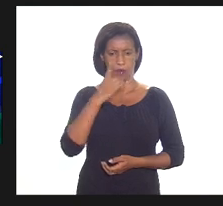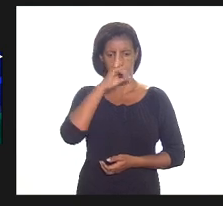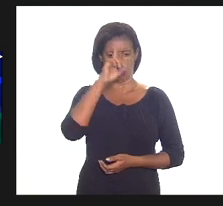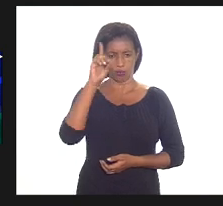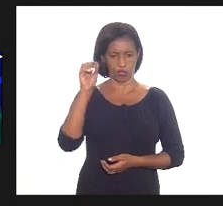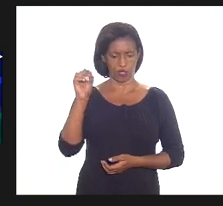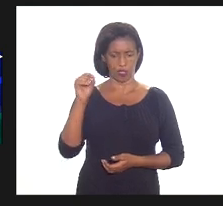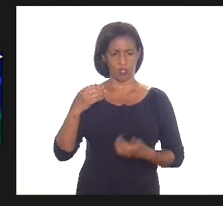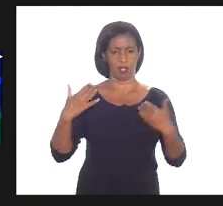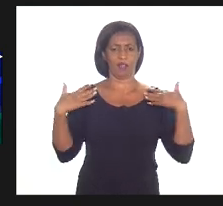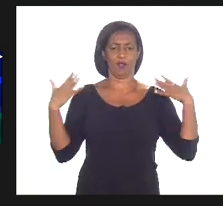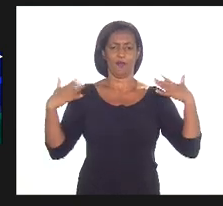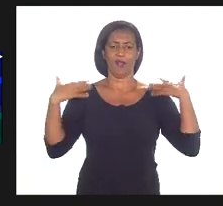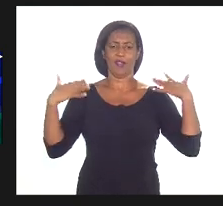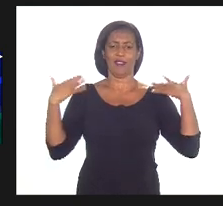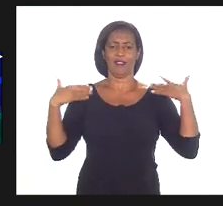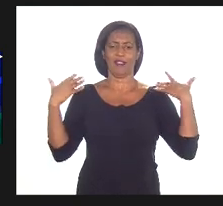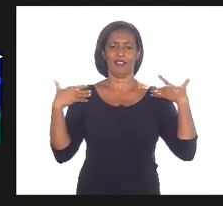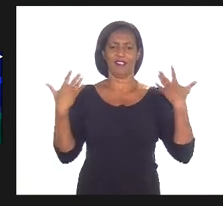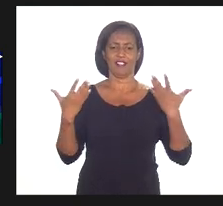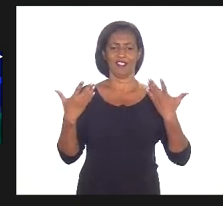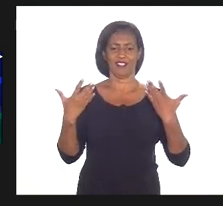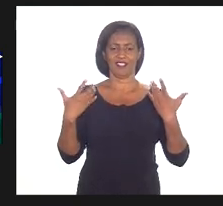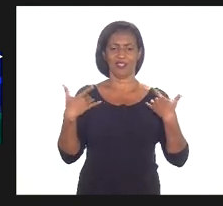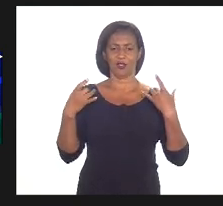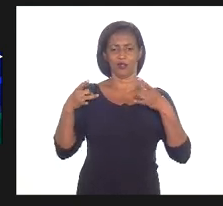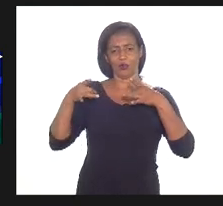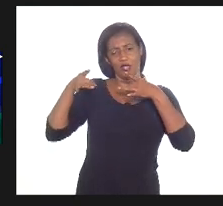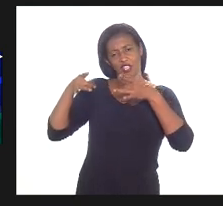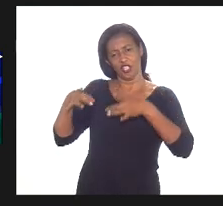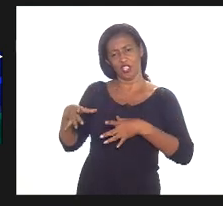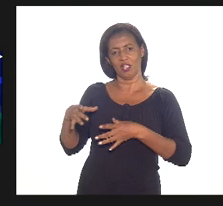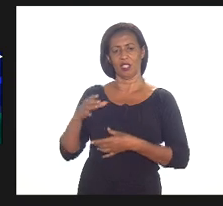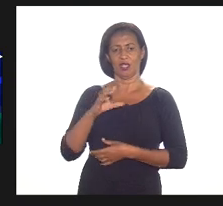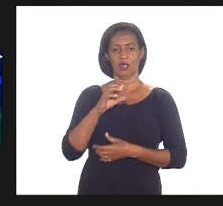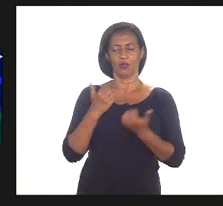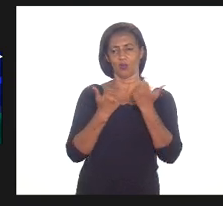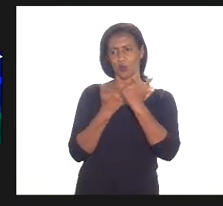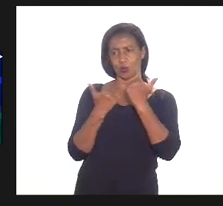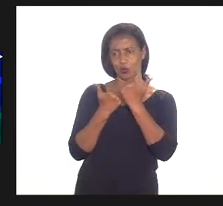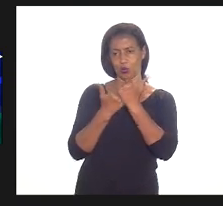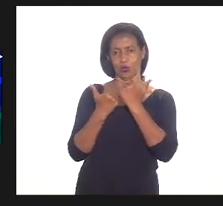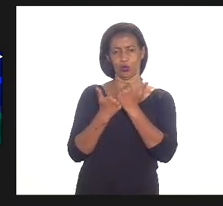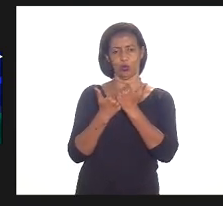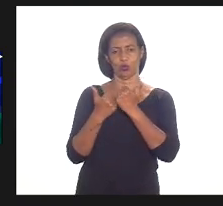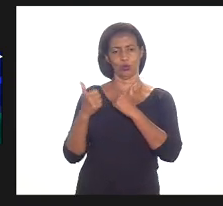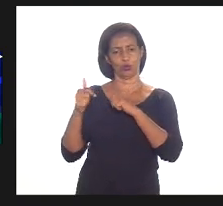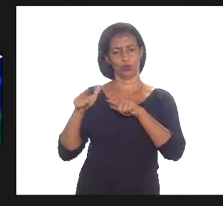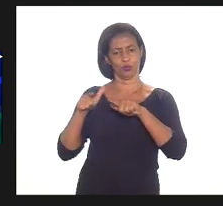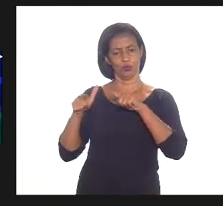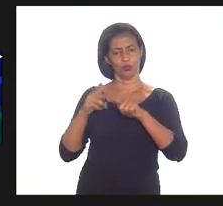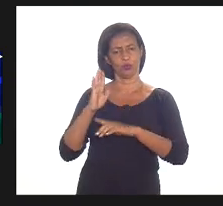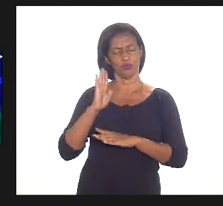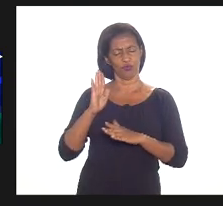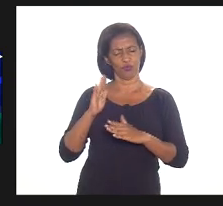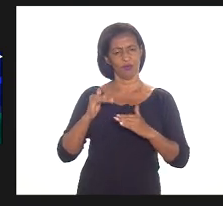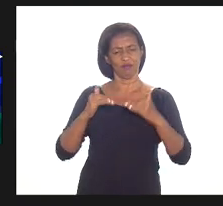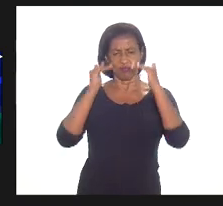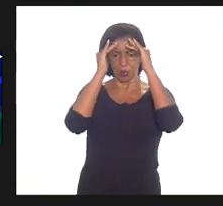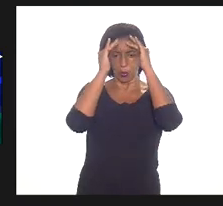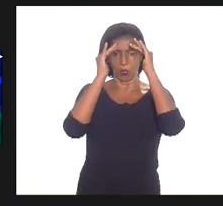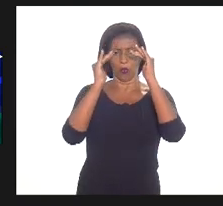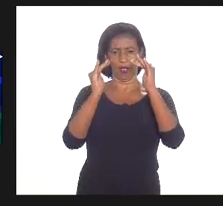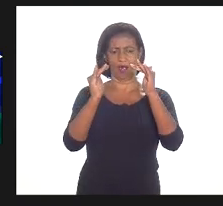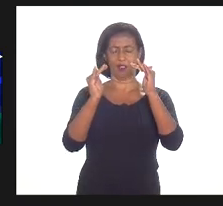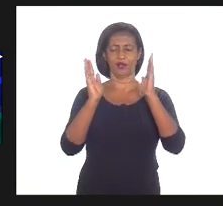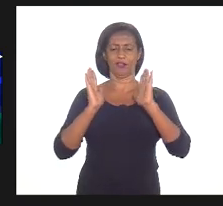alegria tá tá botando eu tô deixando o cargo de corregedor substituto no qual fiquei muito honrado